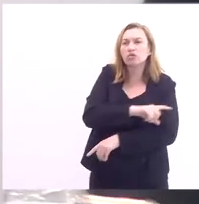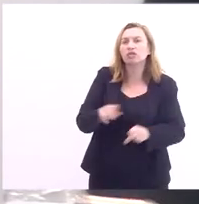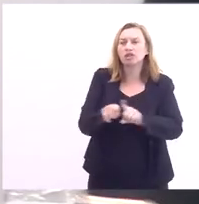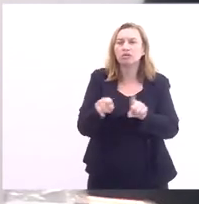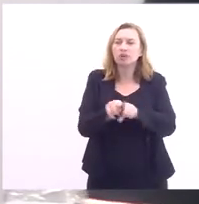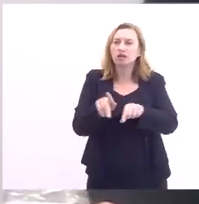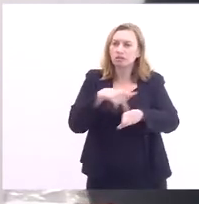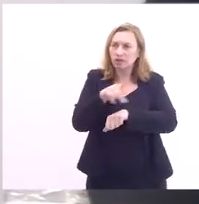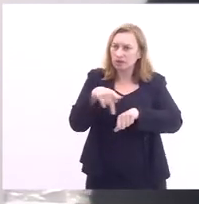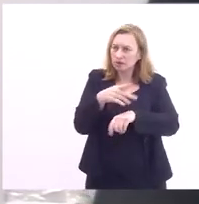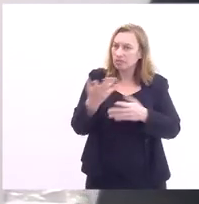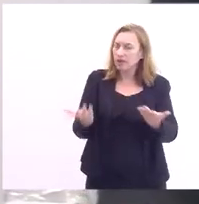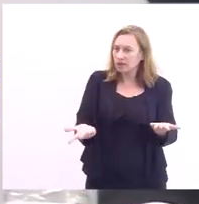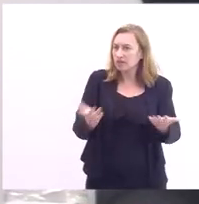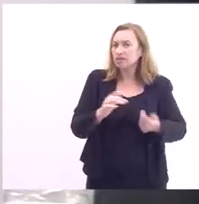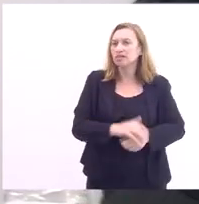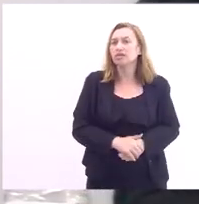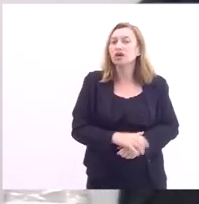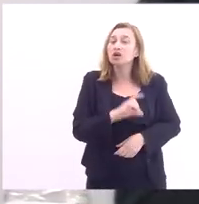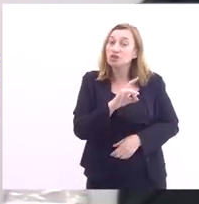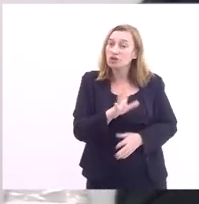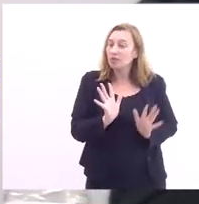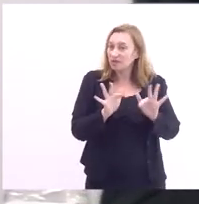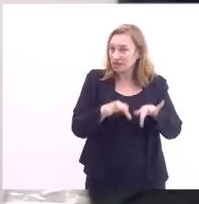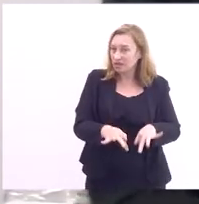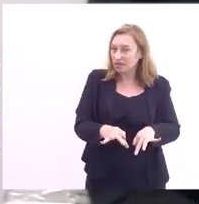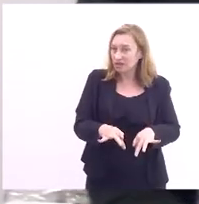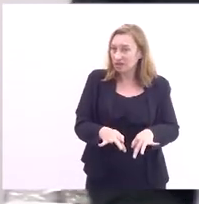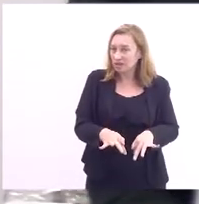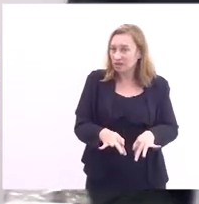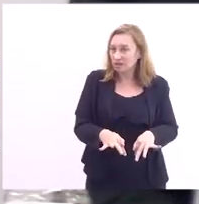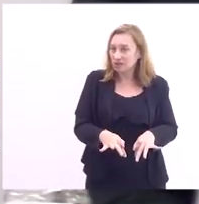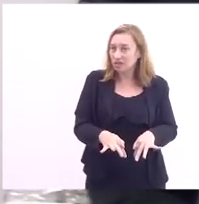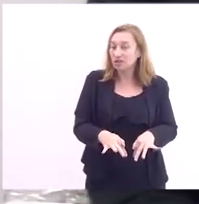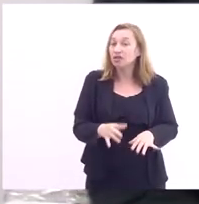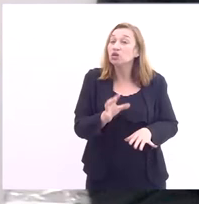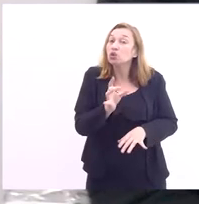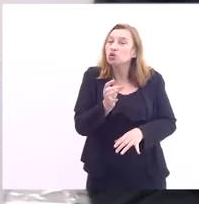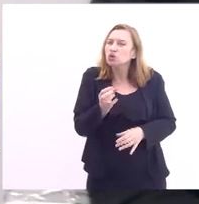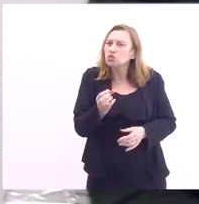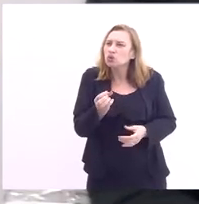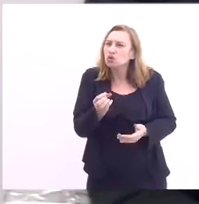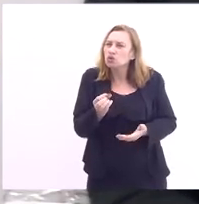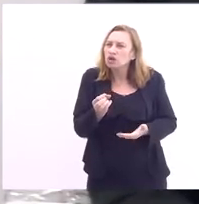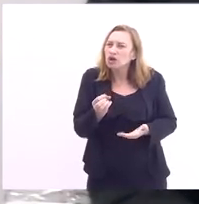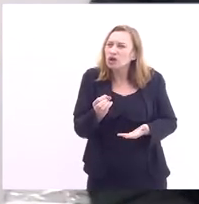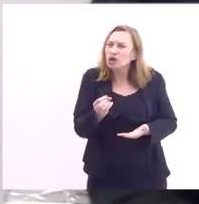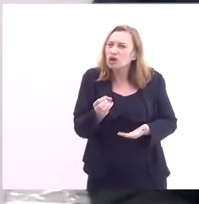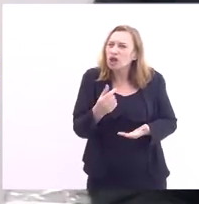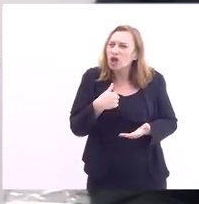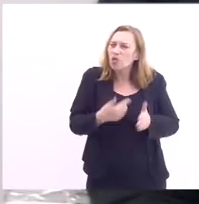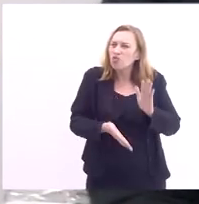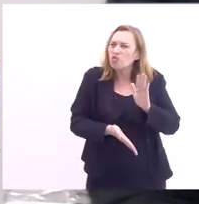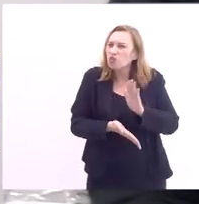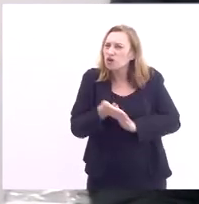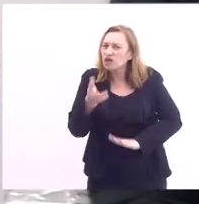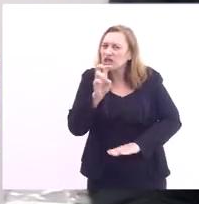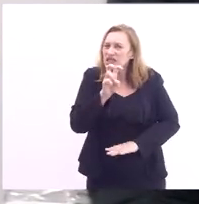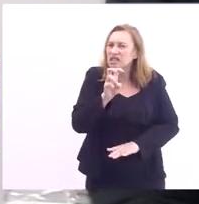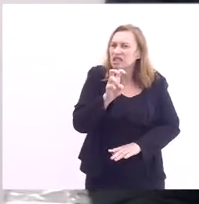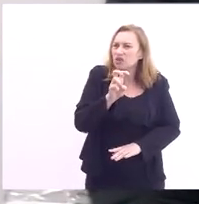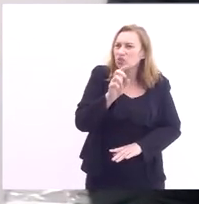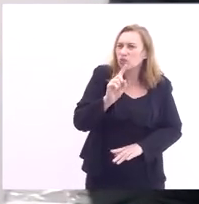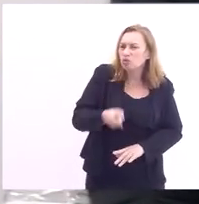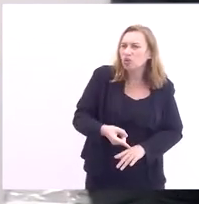Brasil. Agora, só para terminar, eu recentemente viajei 5 mil quilômetros